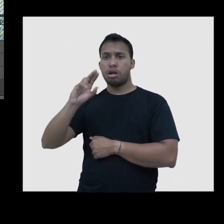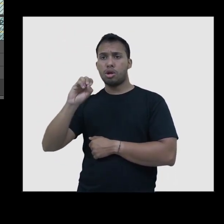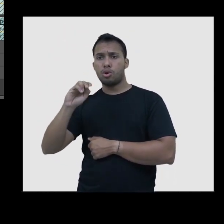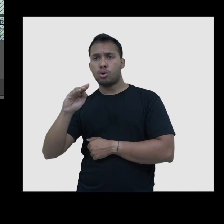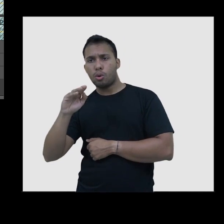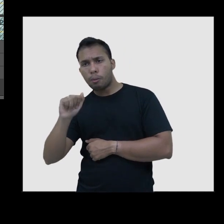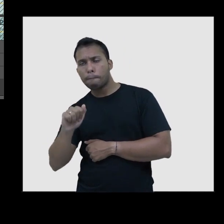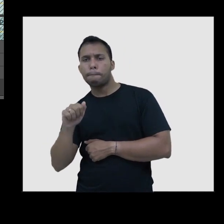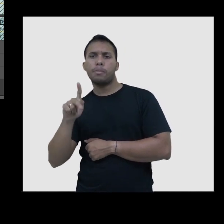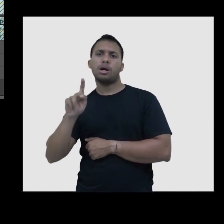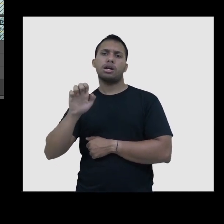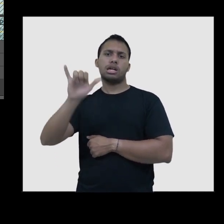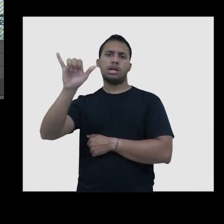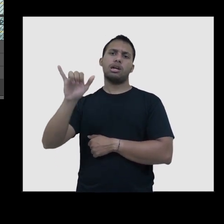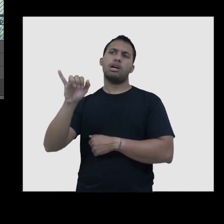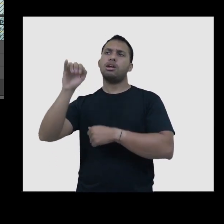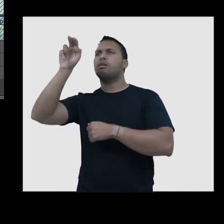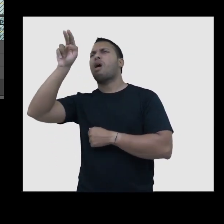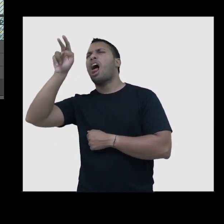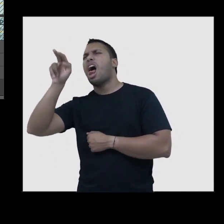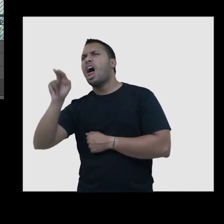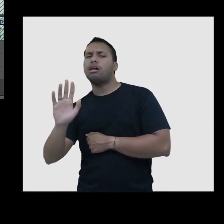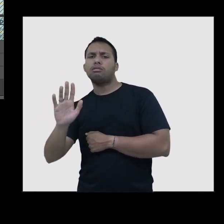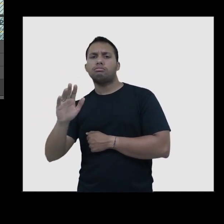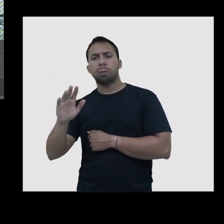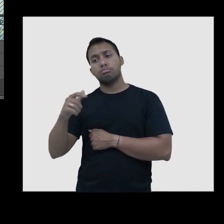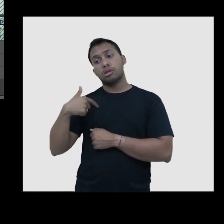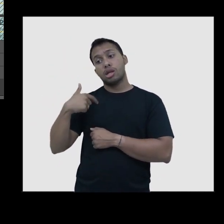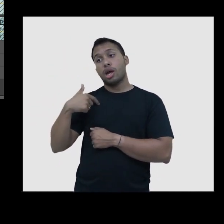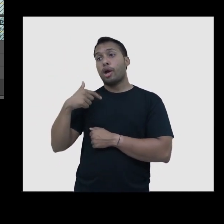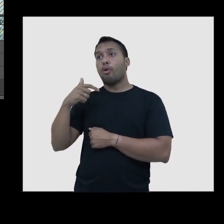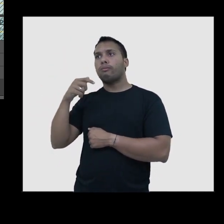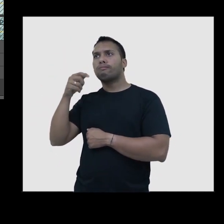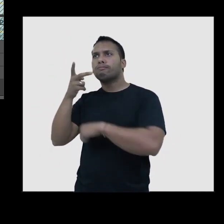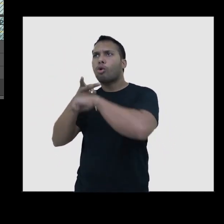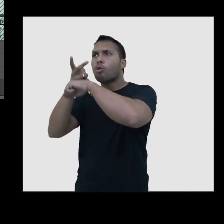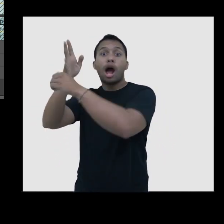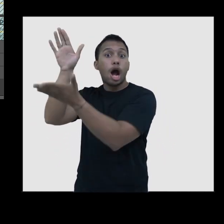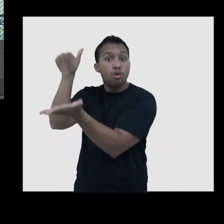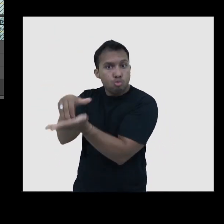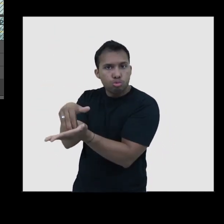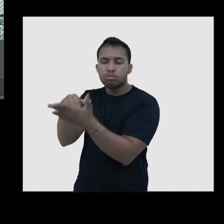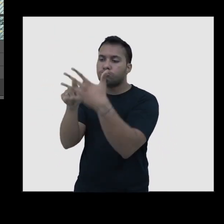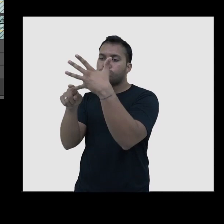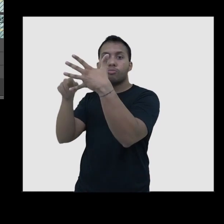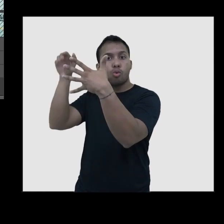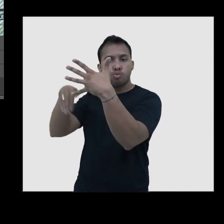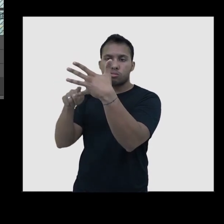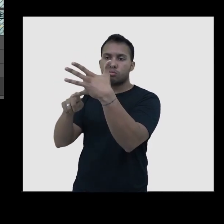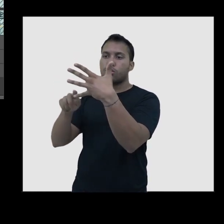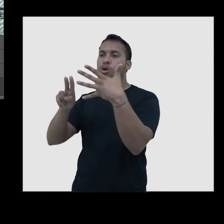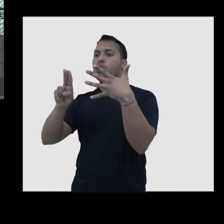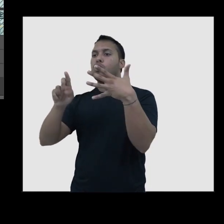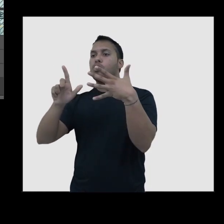Tem vários efeitos aqui que poderiam fazer esse trabalho. Ó. O Chroma Key poderia. Mas eu vou trabalhar aqui com o último efeito dessa pasta,